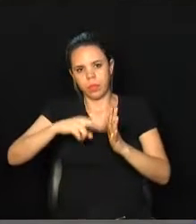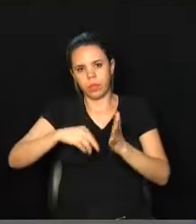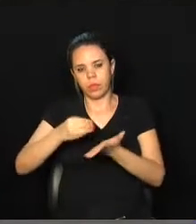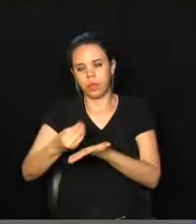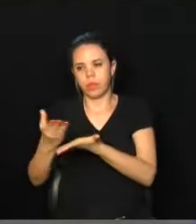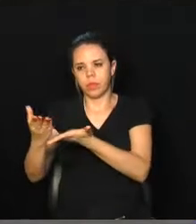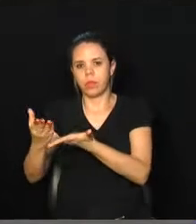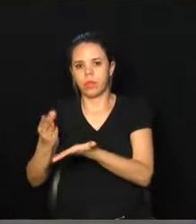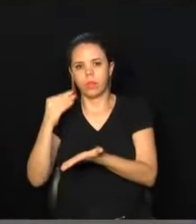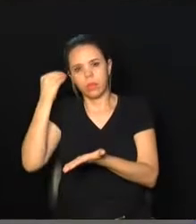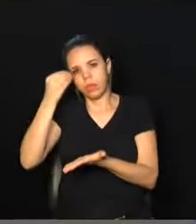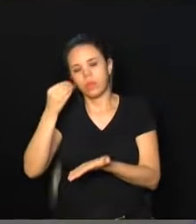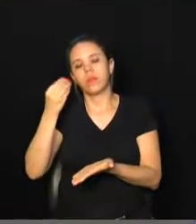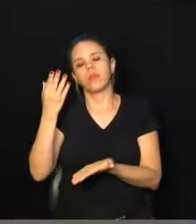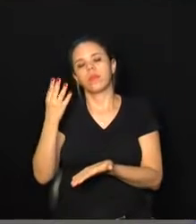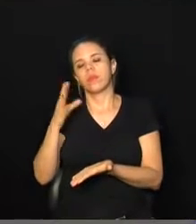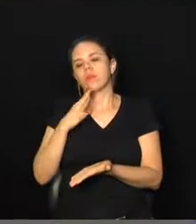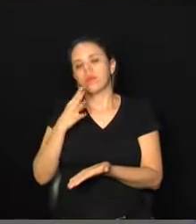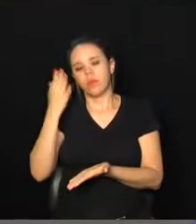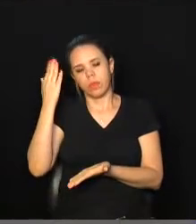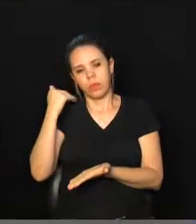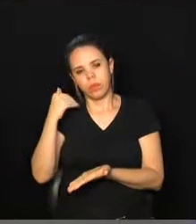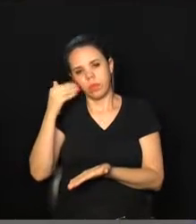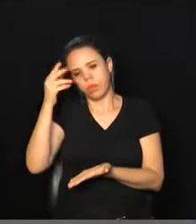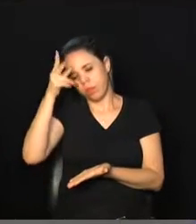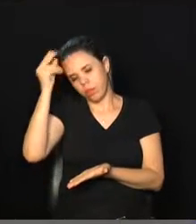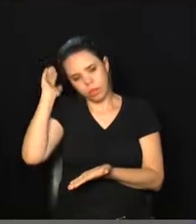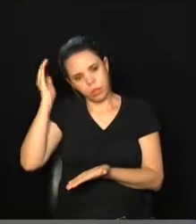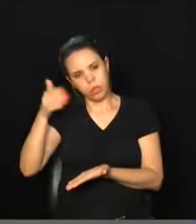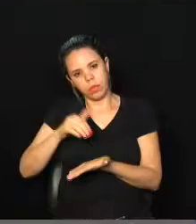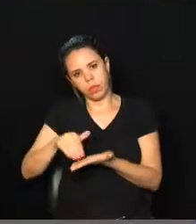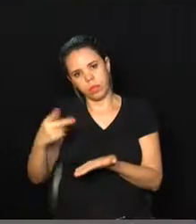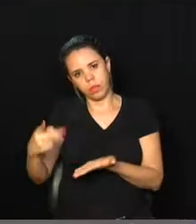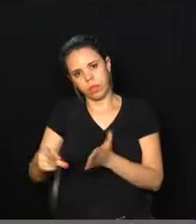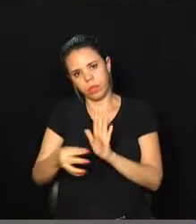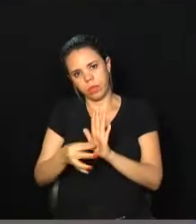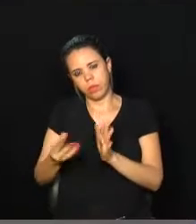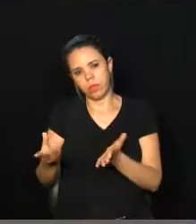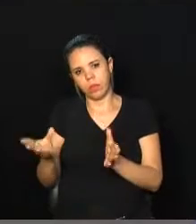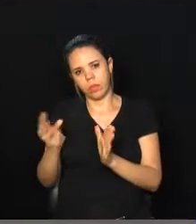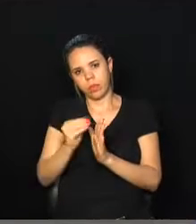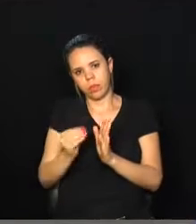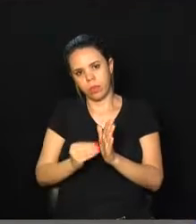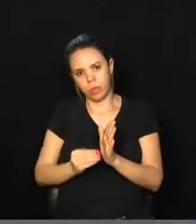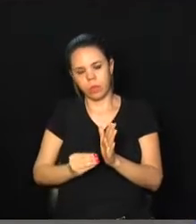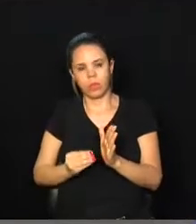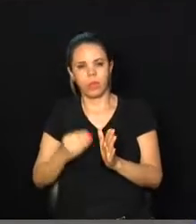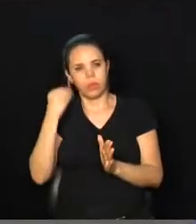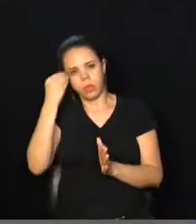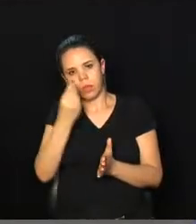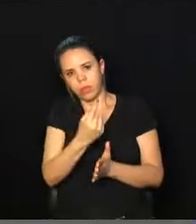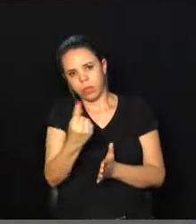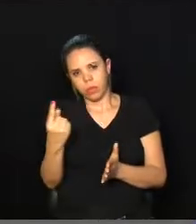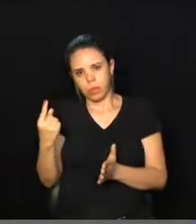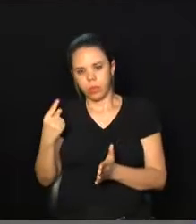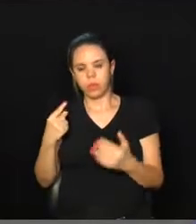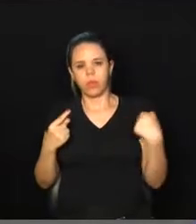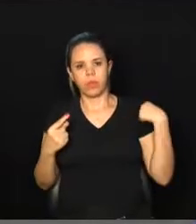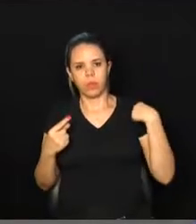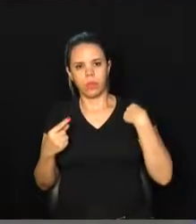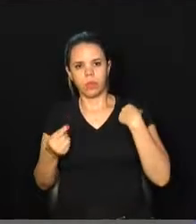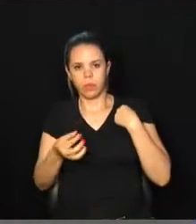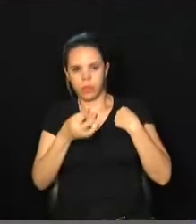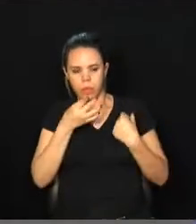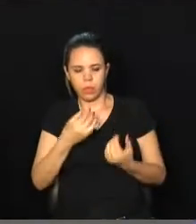isso ao conhecimento do prefeito, ao secretário, com essas demandas que vocês vão estar colocando hoje, né? Um pouco da experiência de cada um pouco de ponto de